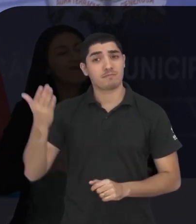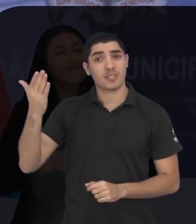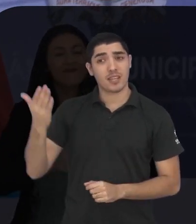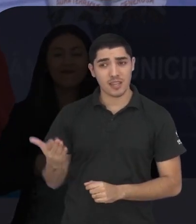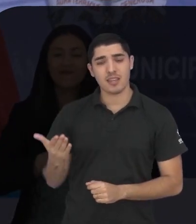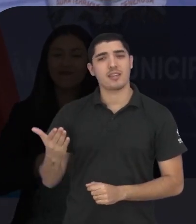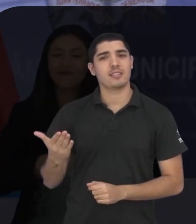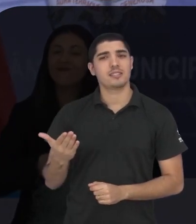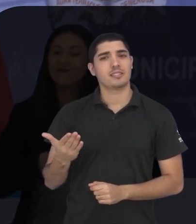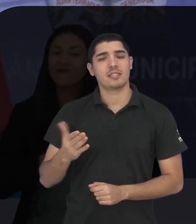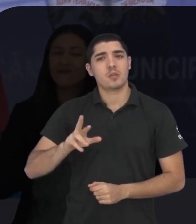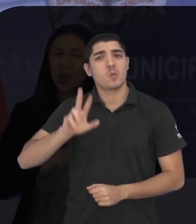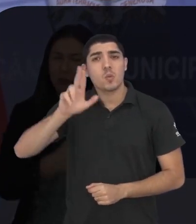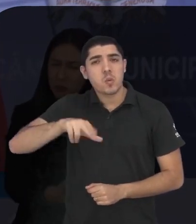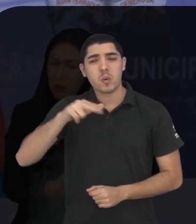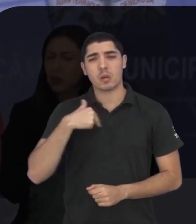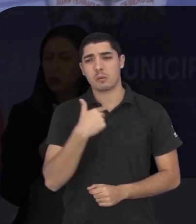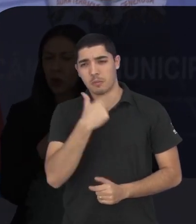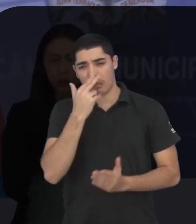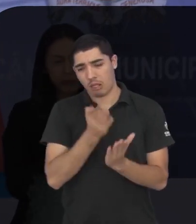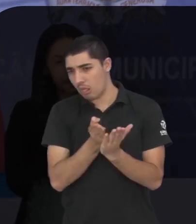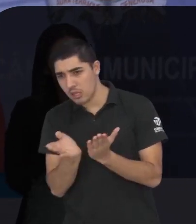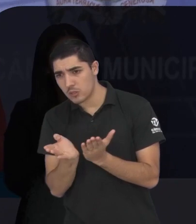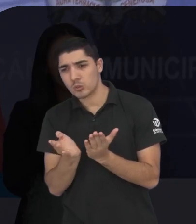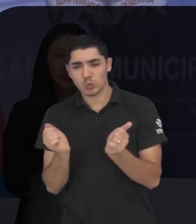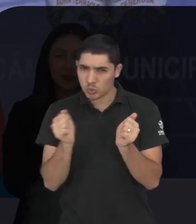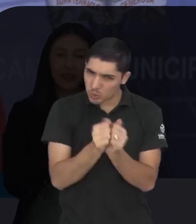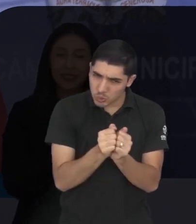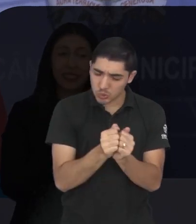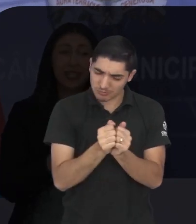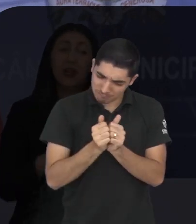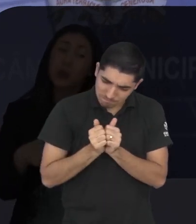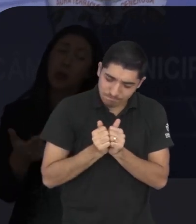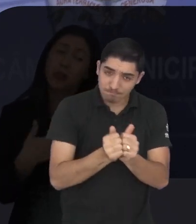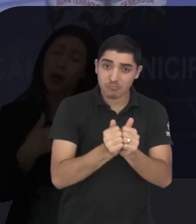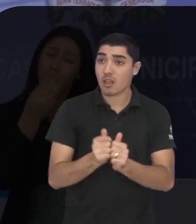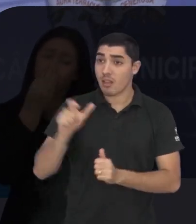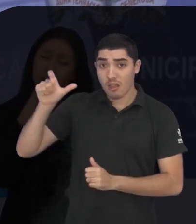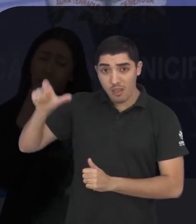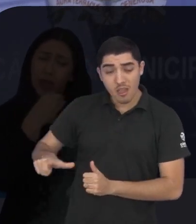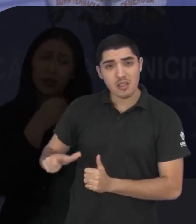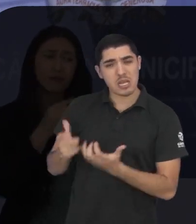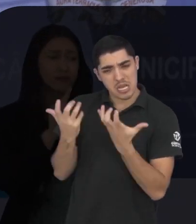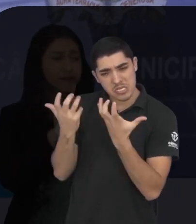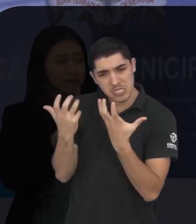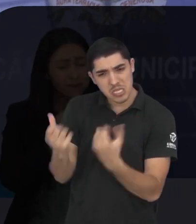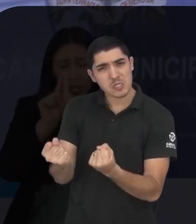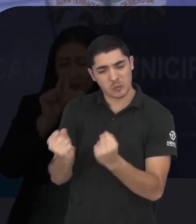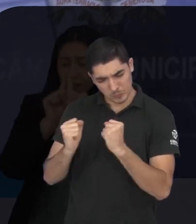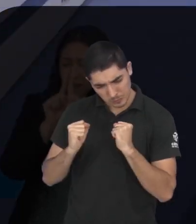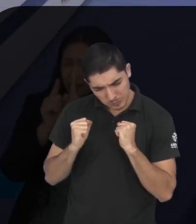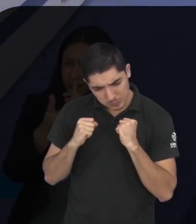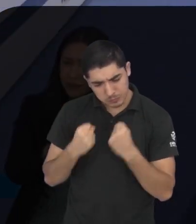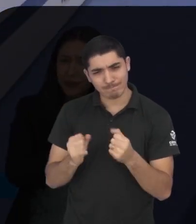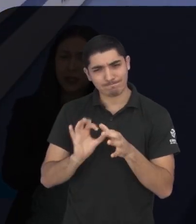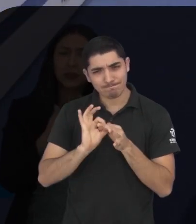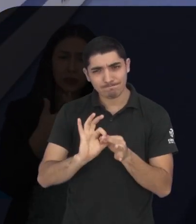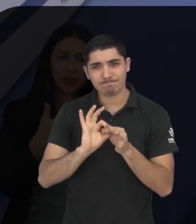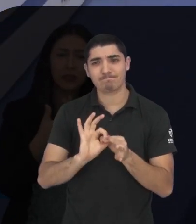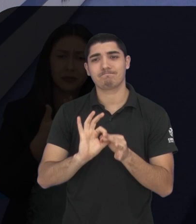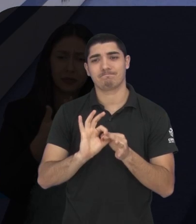uma aproximação junto à rede. A atuação do Conselho Tutelar Joseense é dividida por região, Sul, Leste